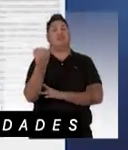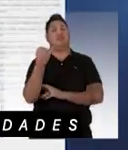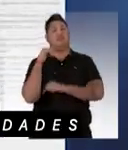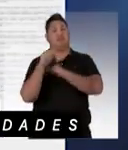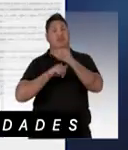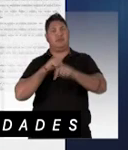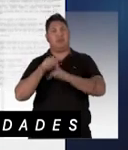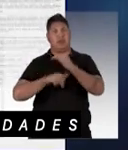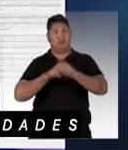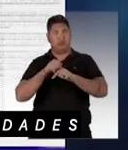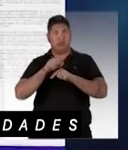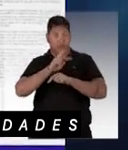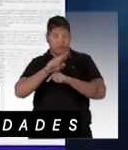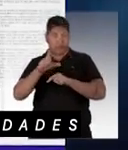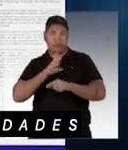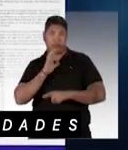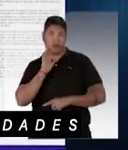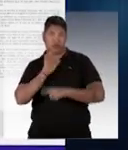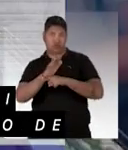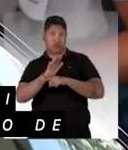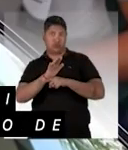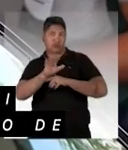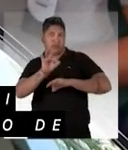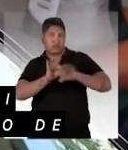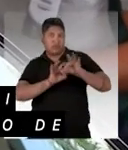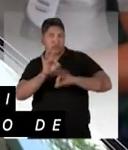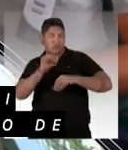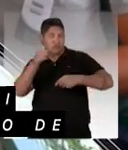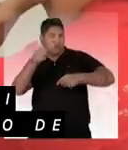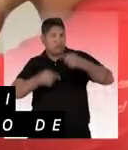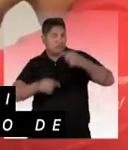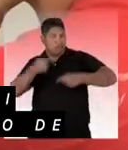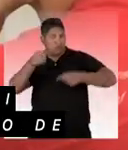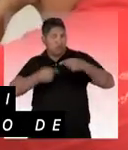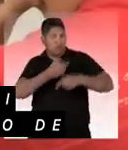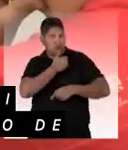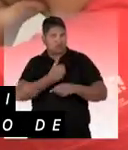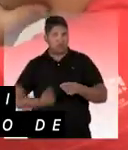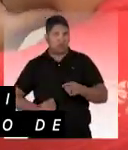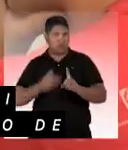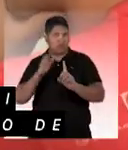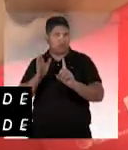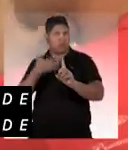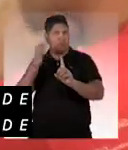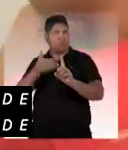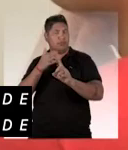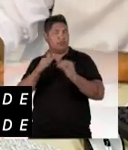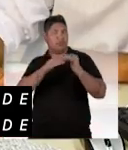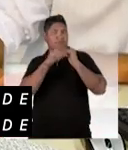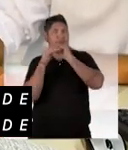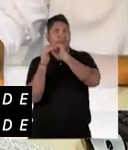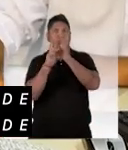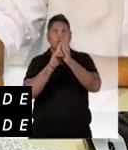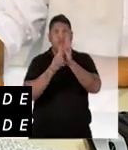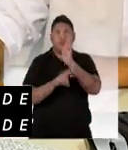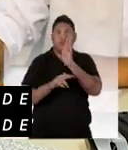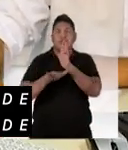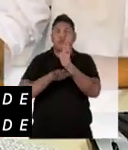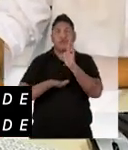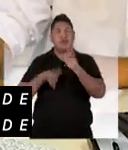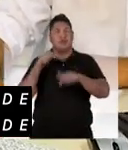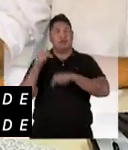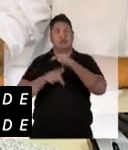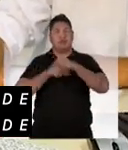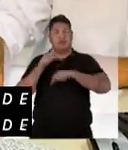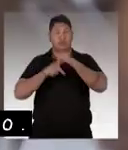da Igualdade de Oportunidades no Trabalho, que vai auxiliar na formulação de políticas públicas de promoção da igualdade